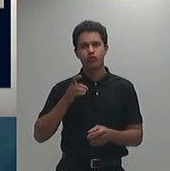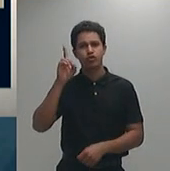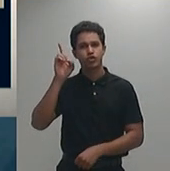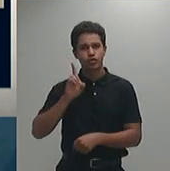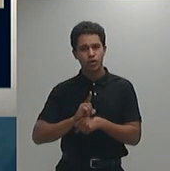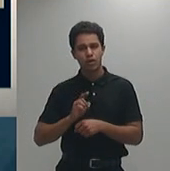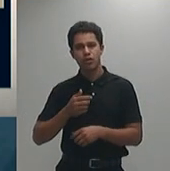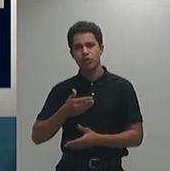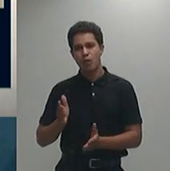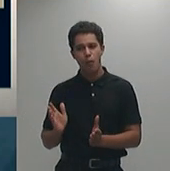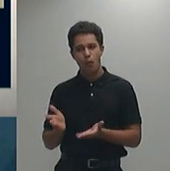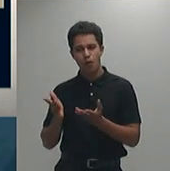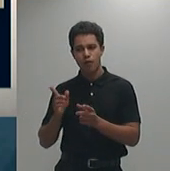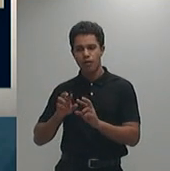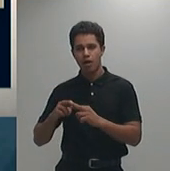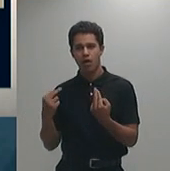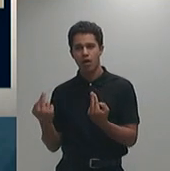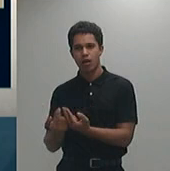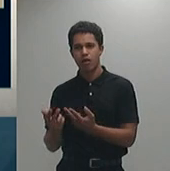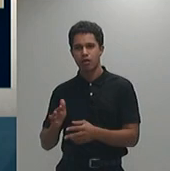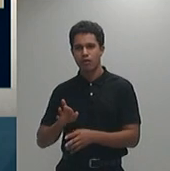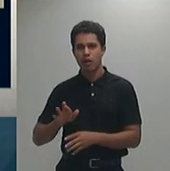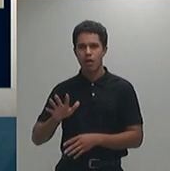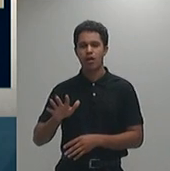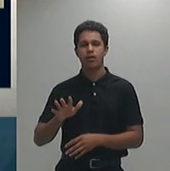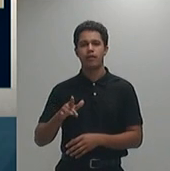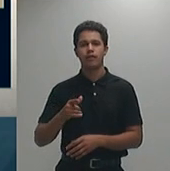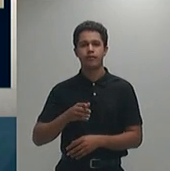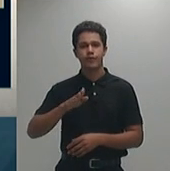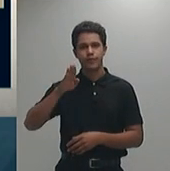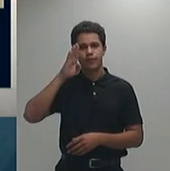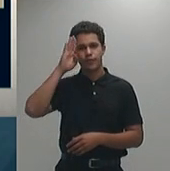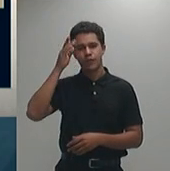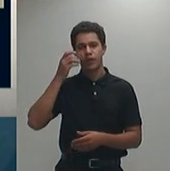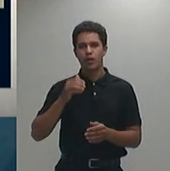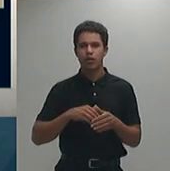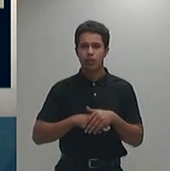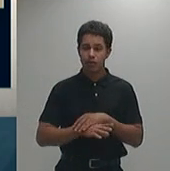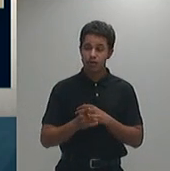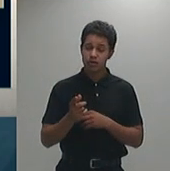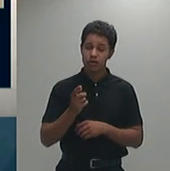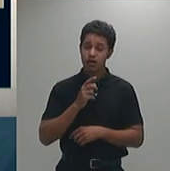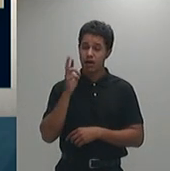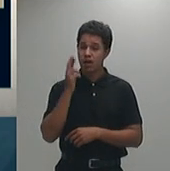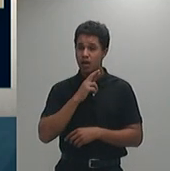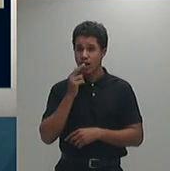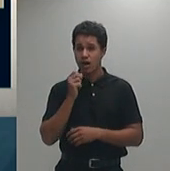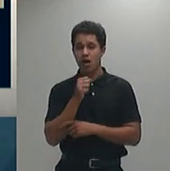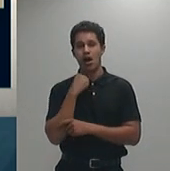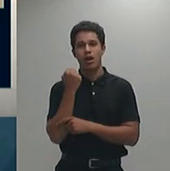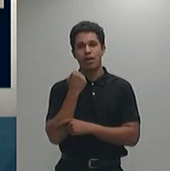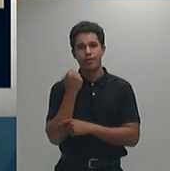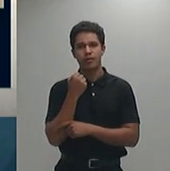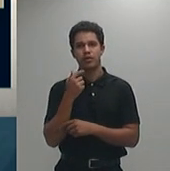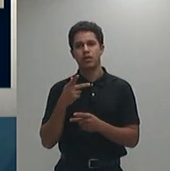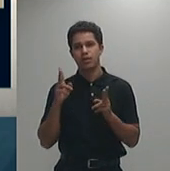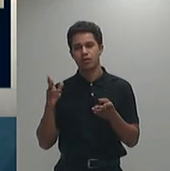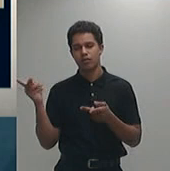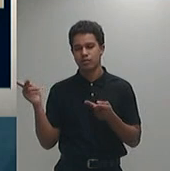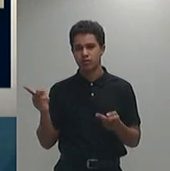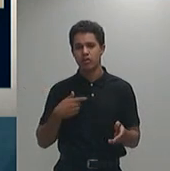da assembleia geral sobretudo para casos que guardam manifesta gravidade como é o caso tratado nos autos e eu trago aqui o artigo